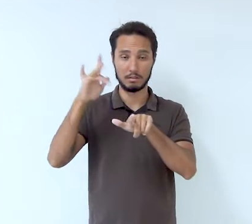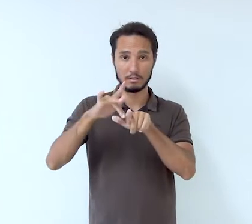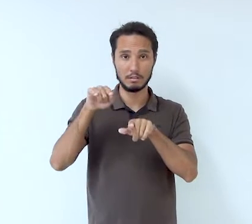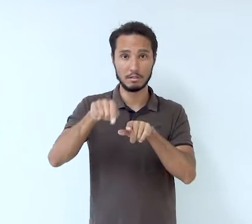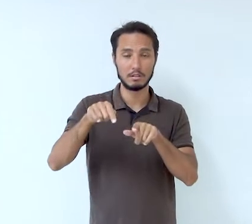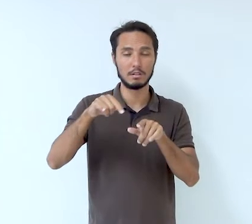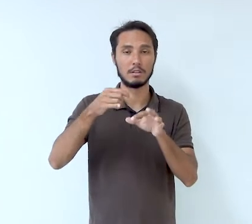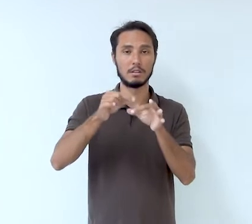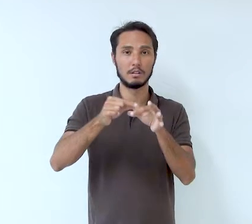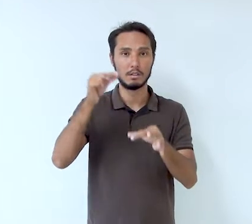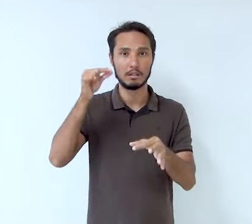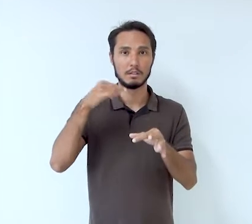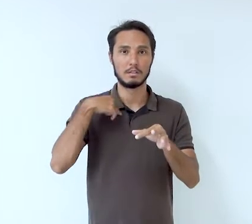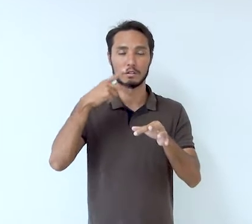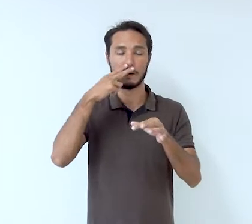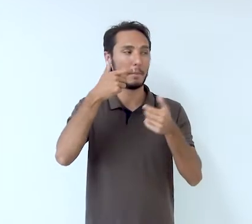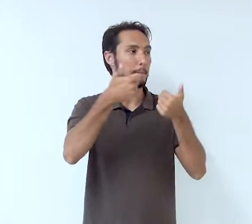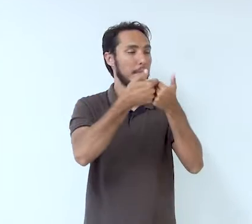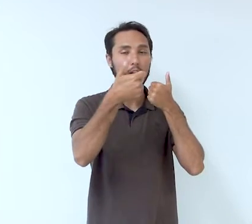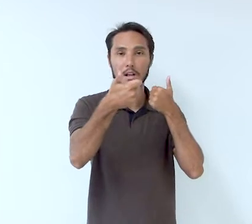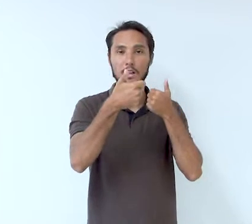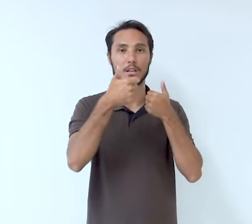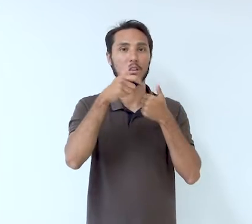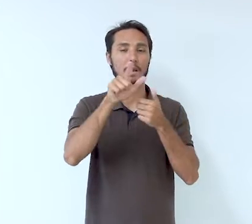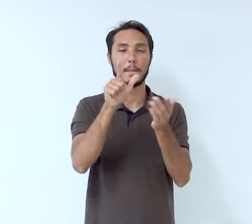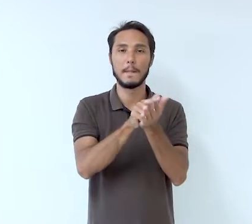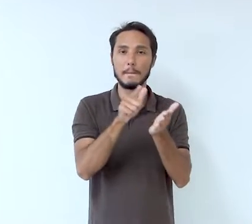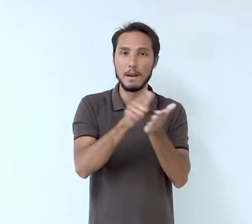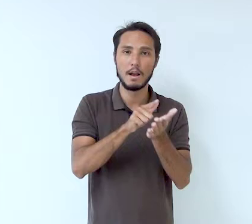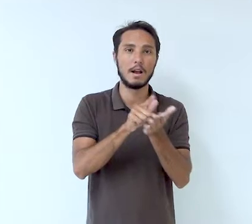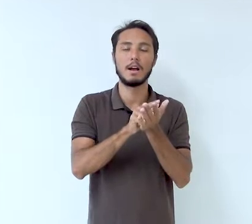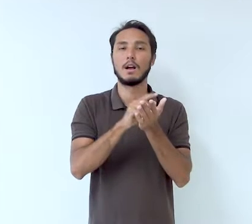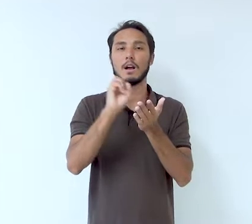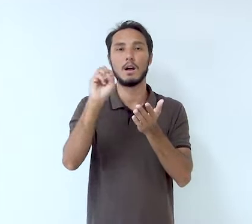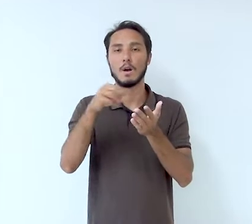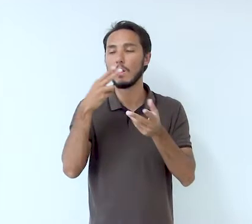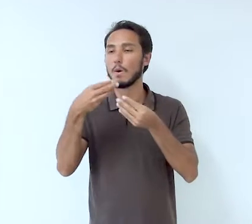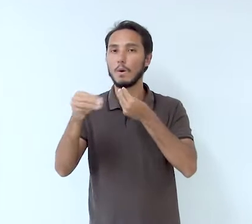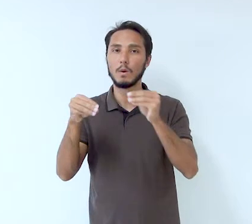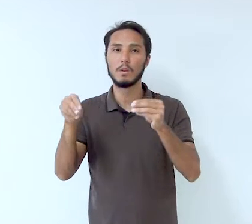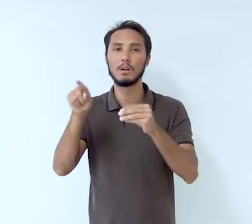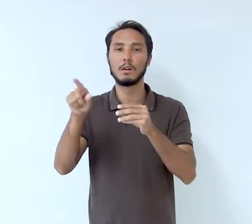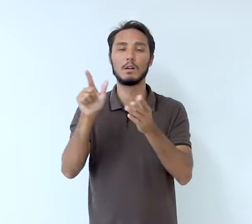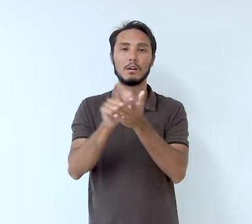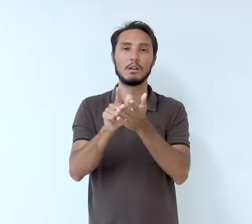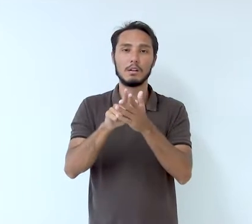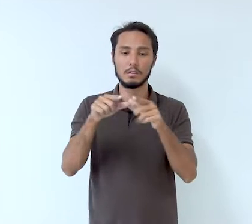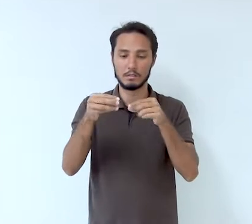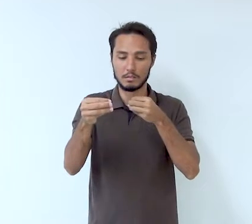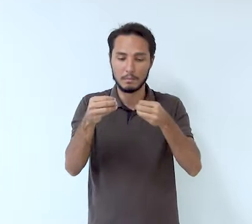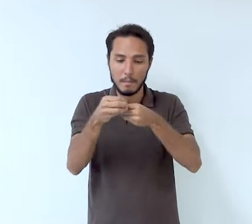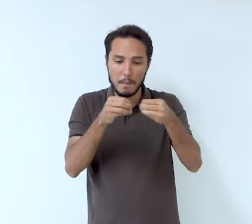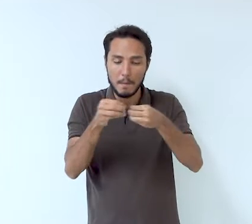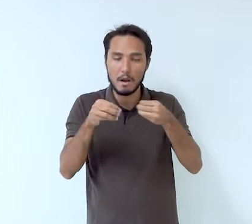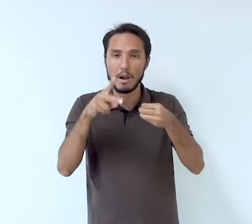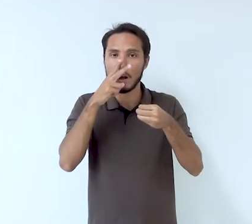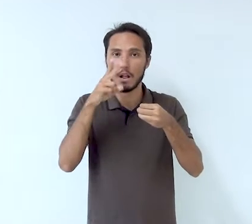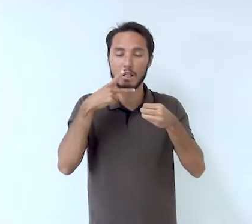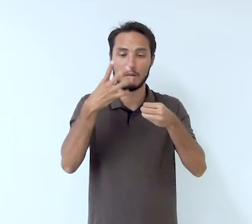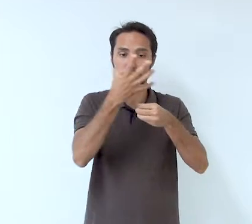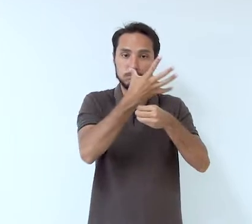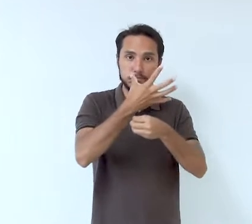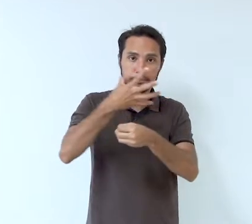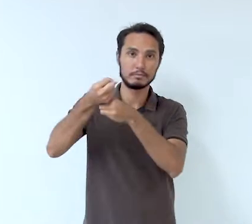encostar esse canudo perto de papéis ou pequenas partículas, e essas partículas ou papéis elas